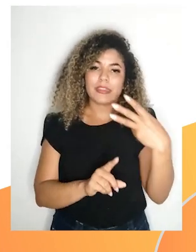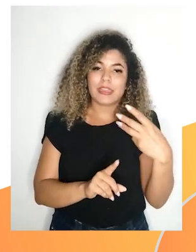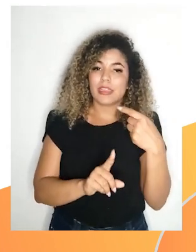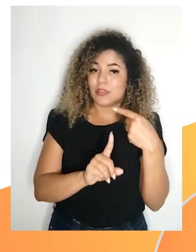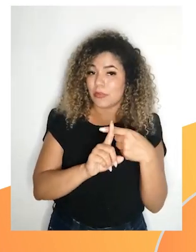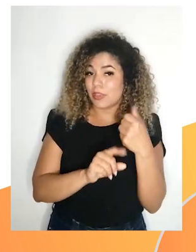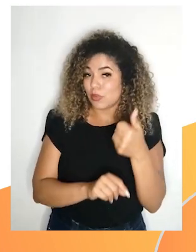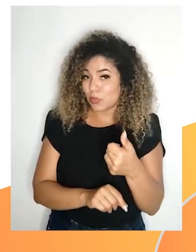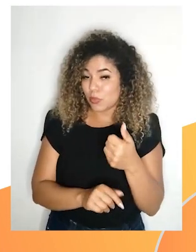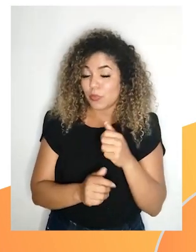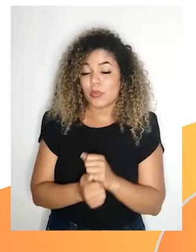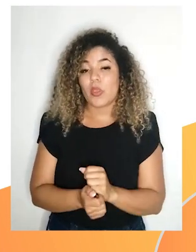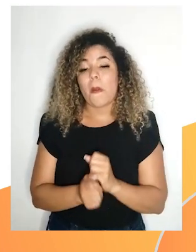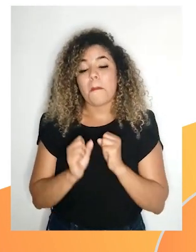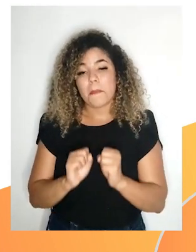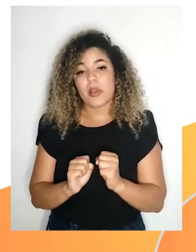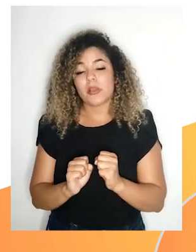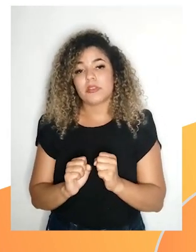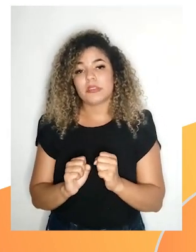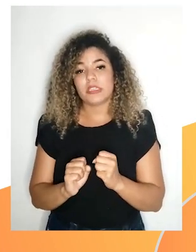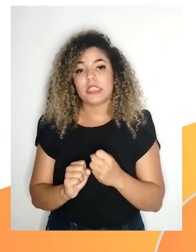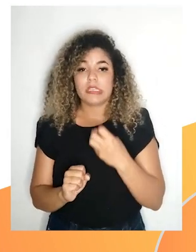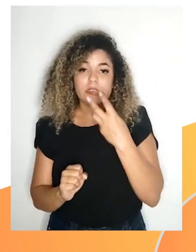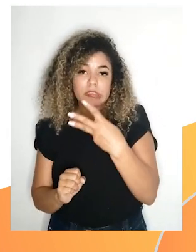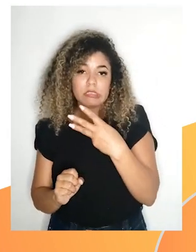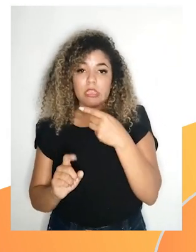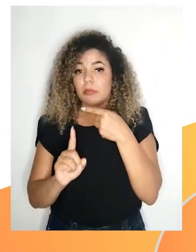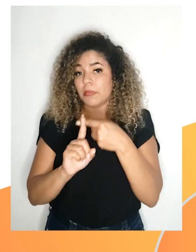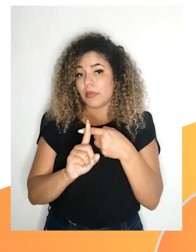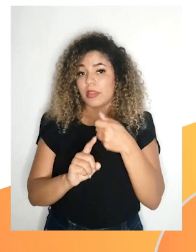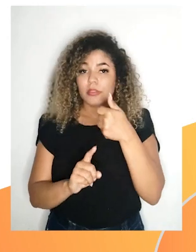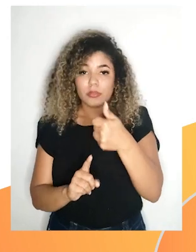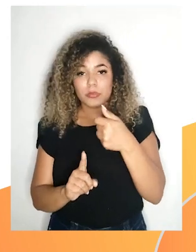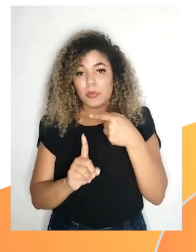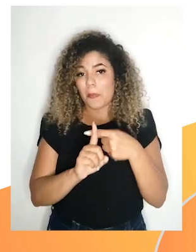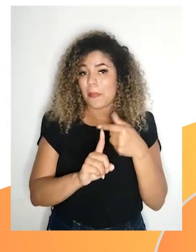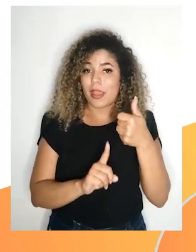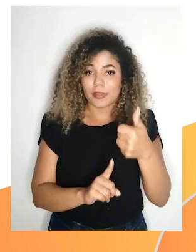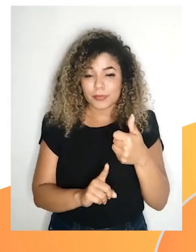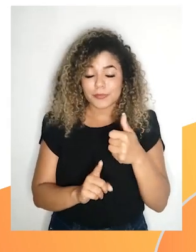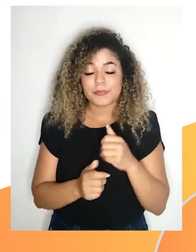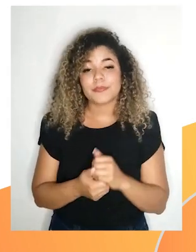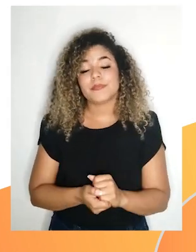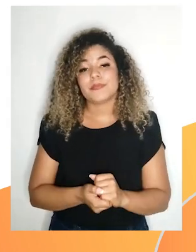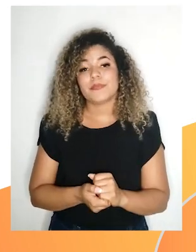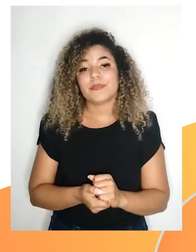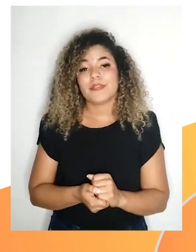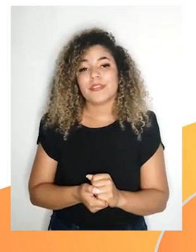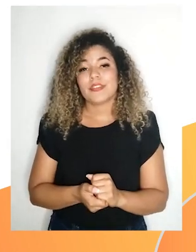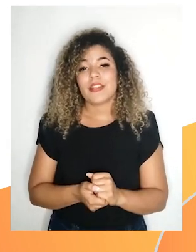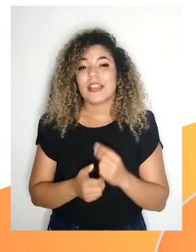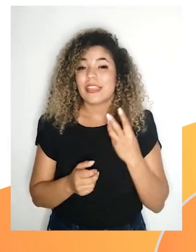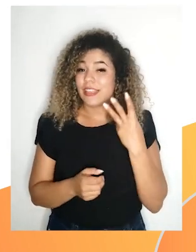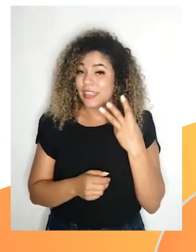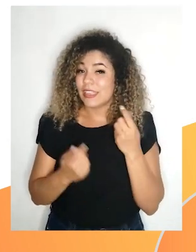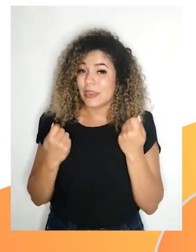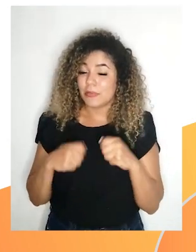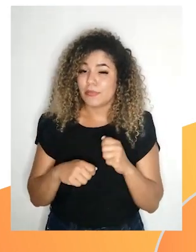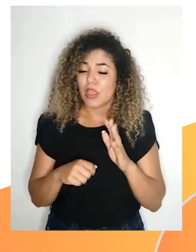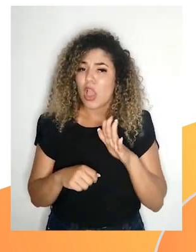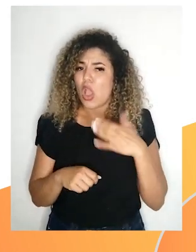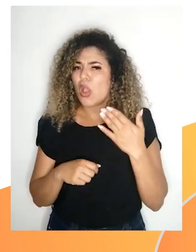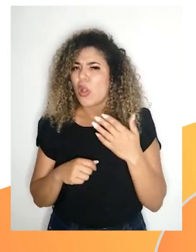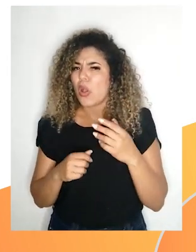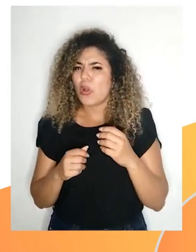1. Posso ter também 3, 1 e 1. Aqui a gente já tem 3. Qual